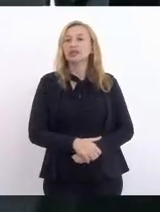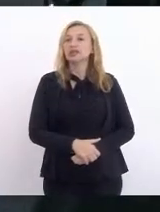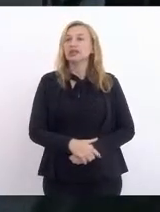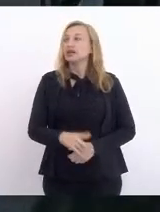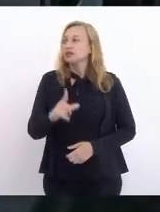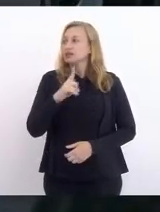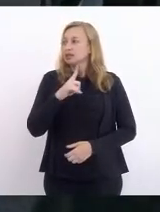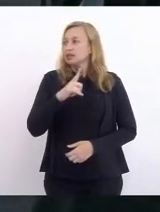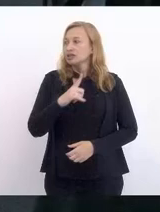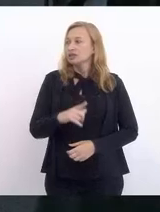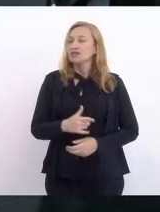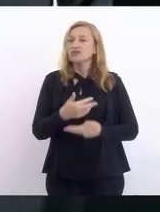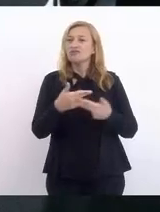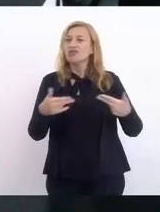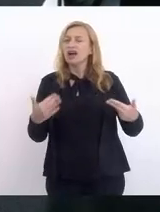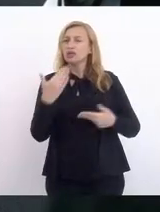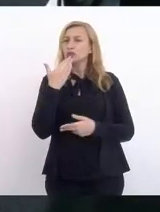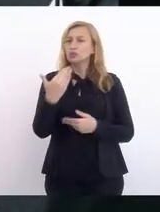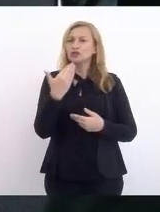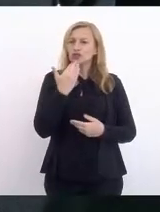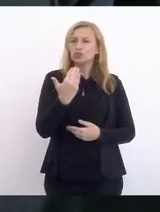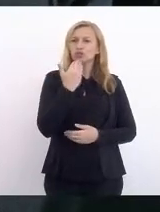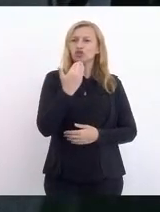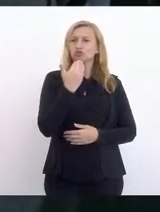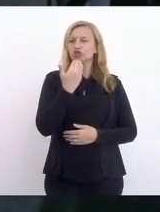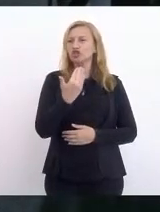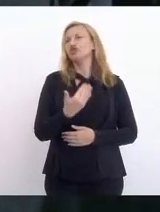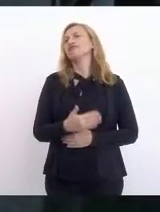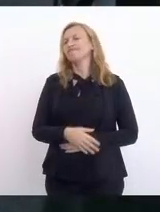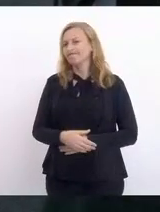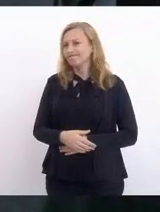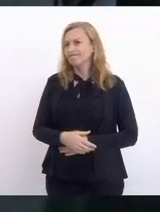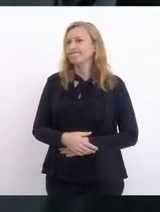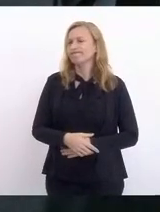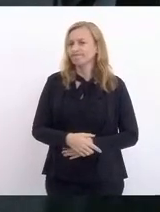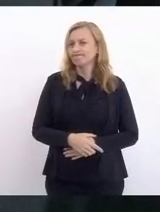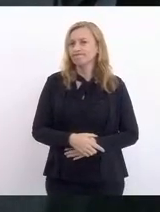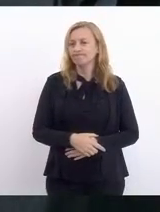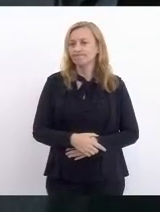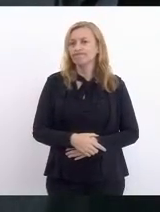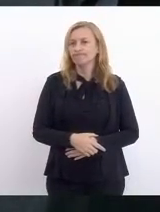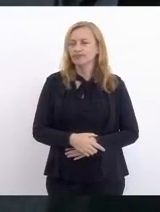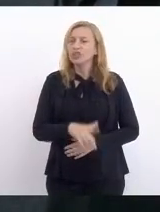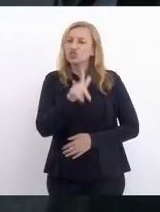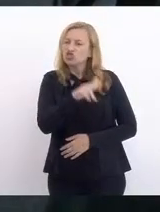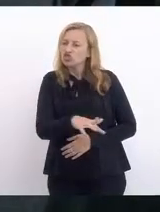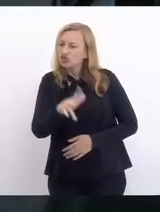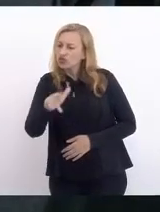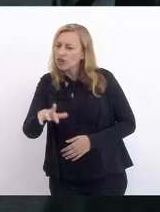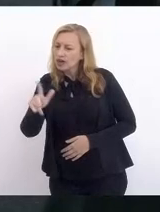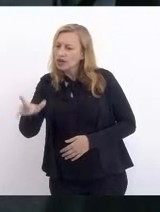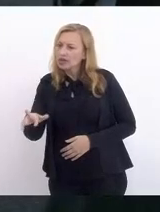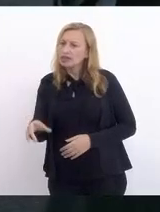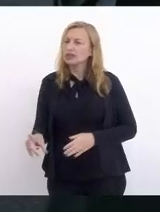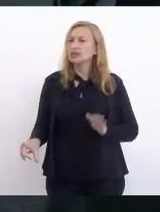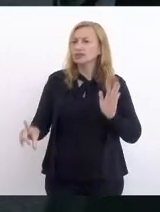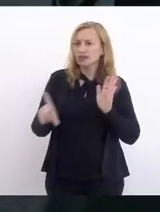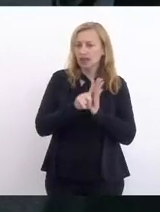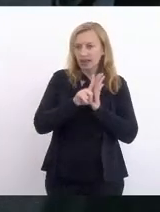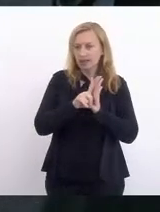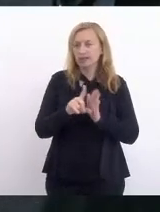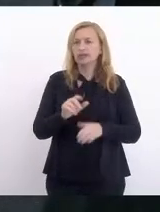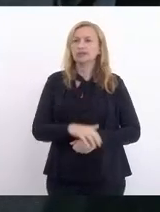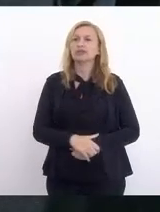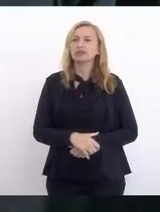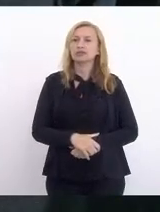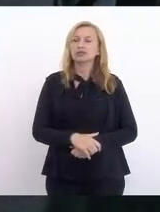Existe muitos pedidos de adesão a diferença em jejum ações